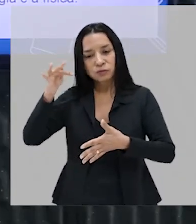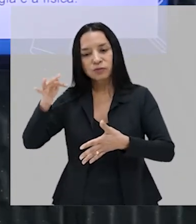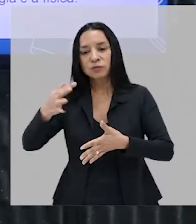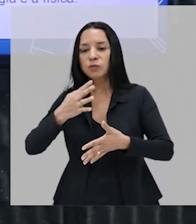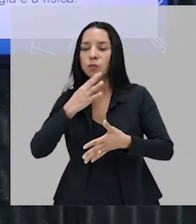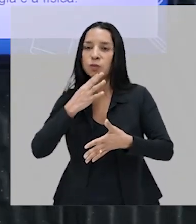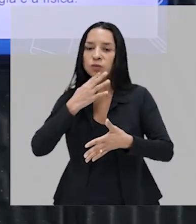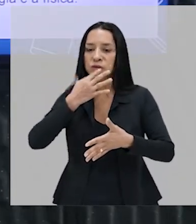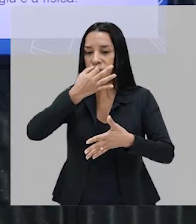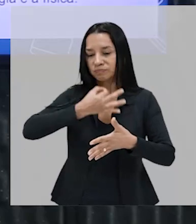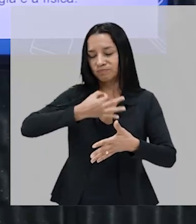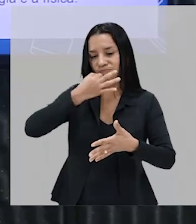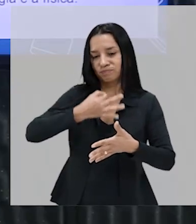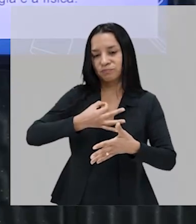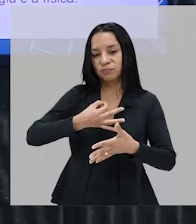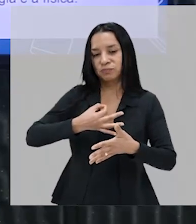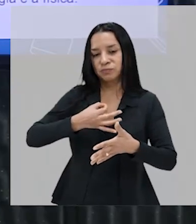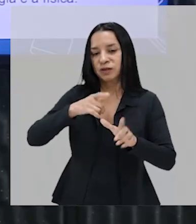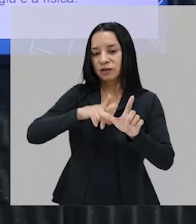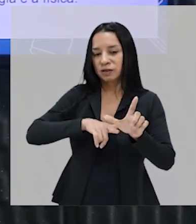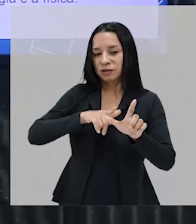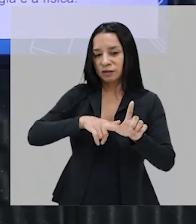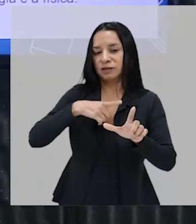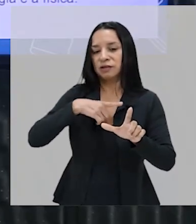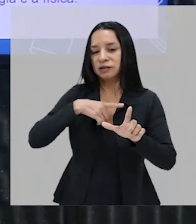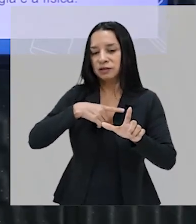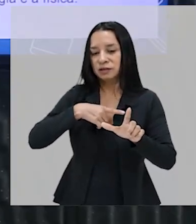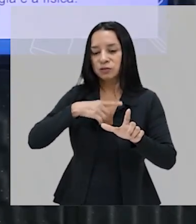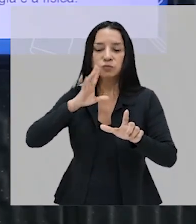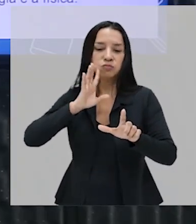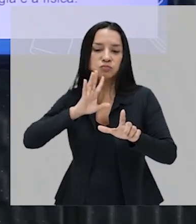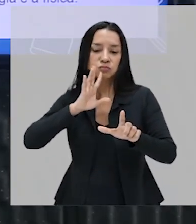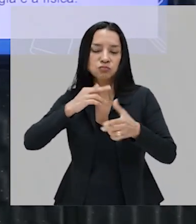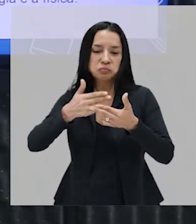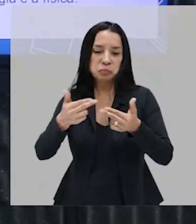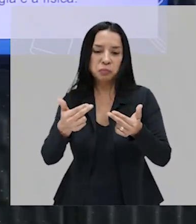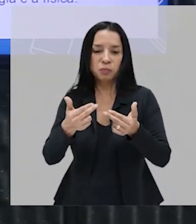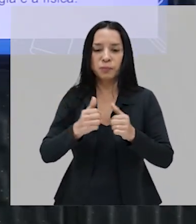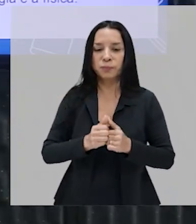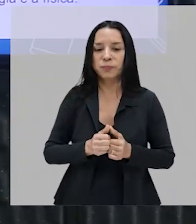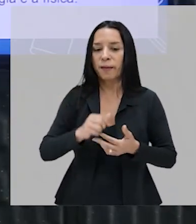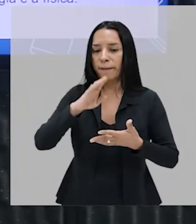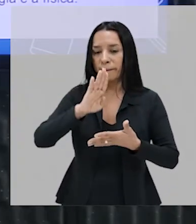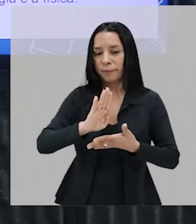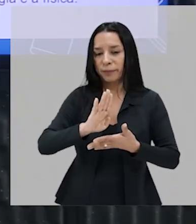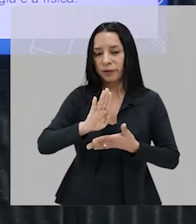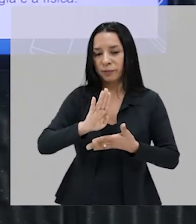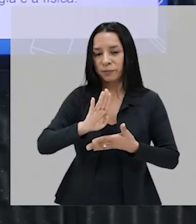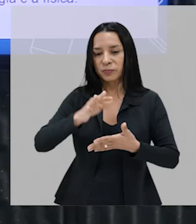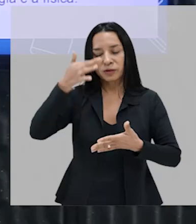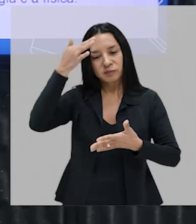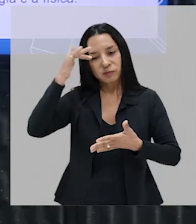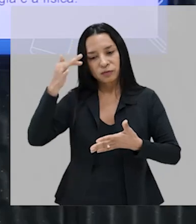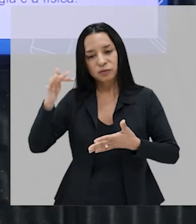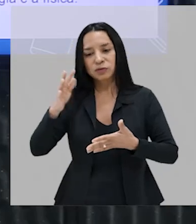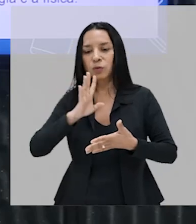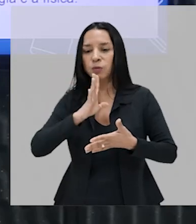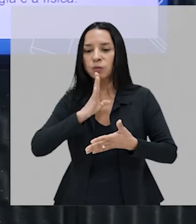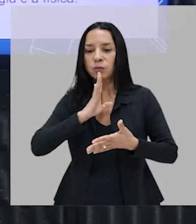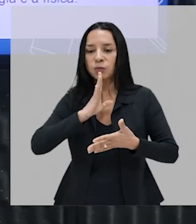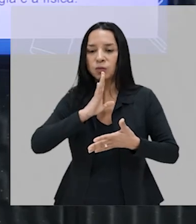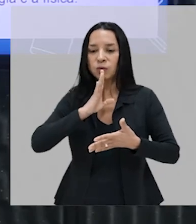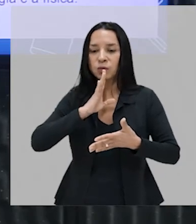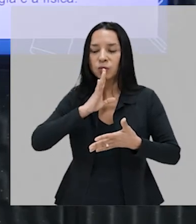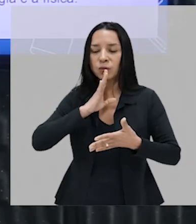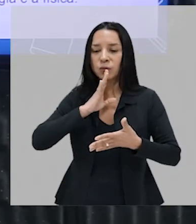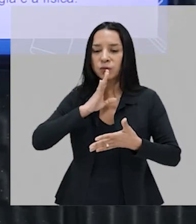Né? Então, a letra A já traz uma coisa muito legal para a gente. A letra B, a filosofia é um conhecimento dogmático? Não. Se ele é crítico, ele não pode ser